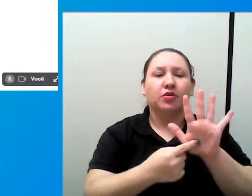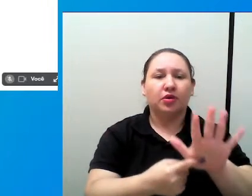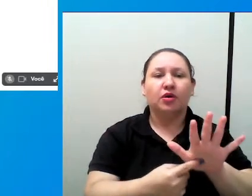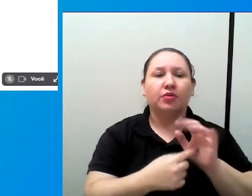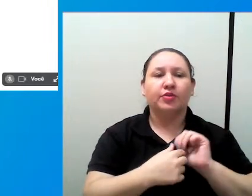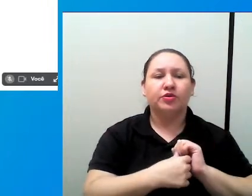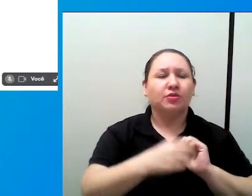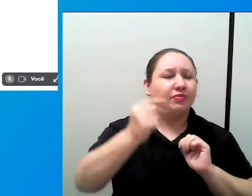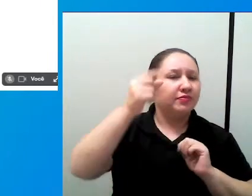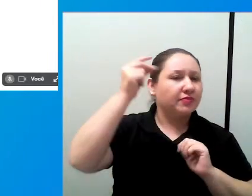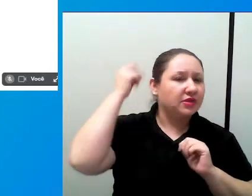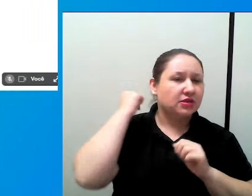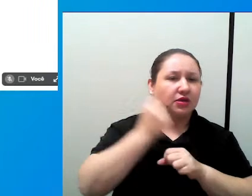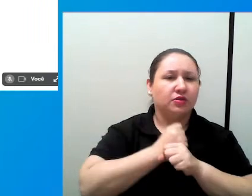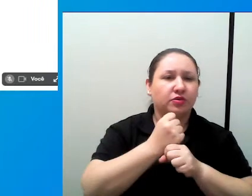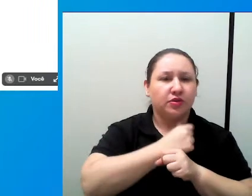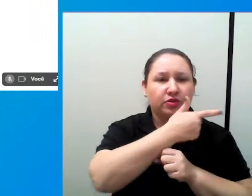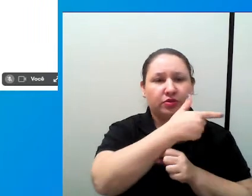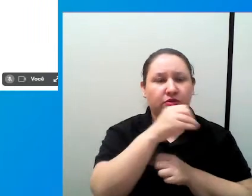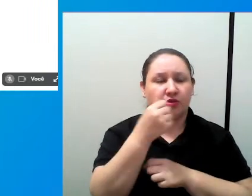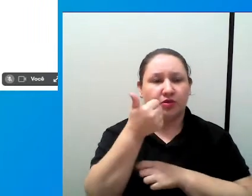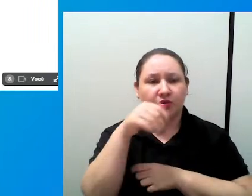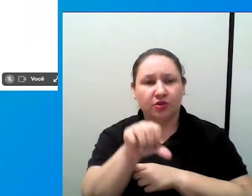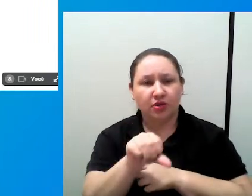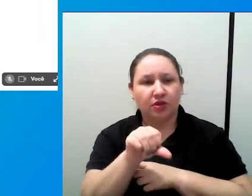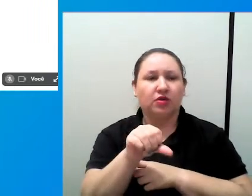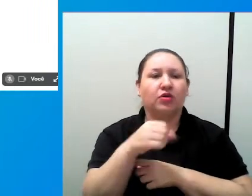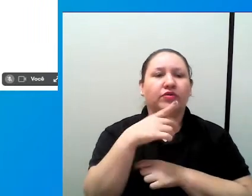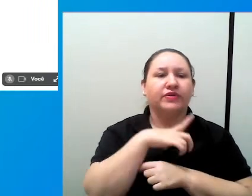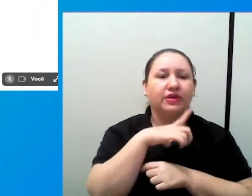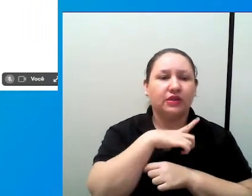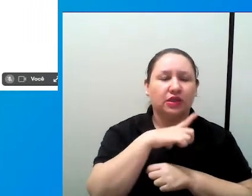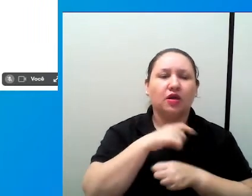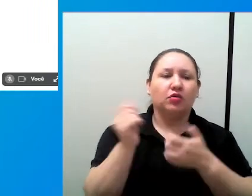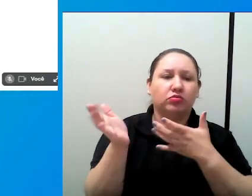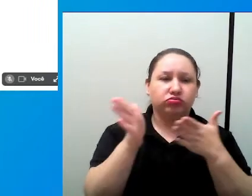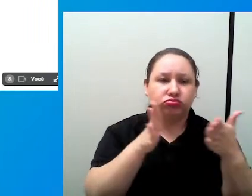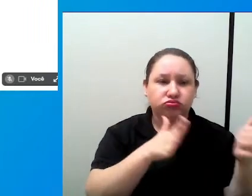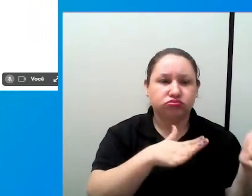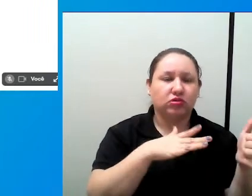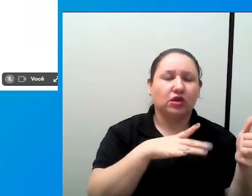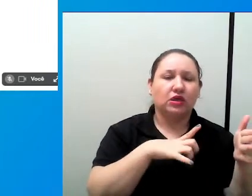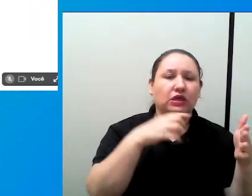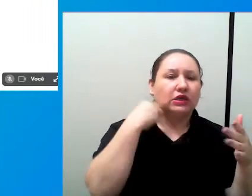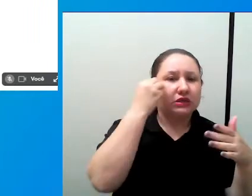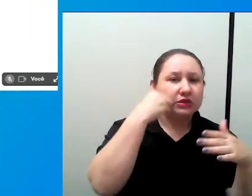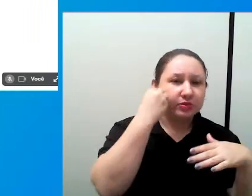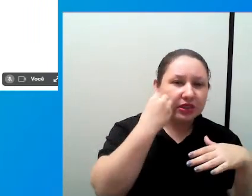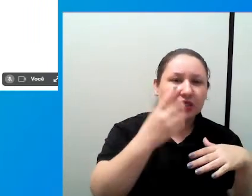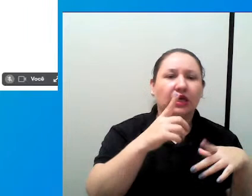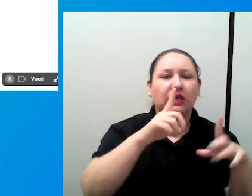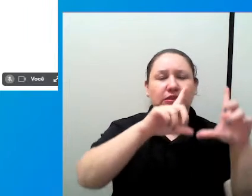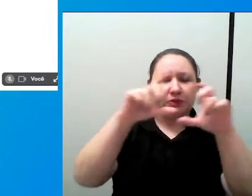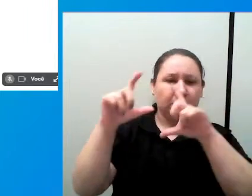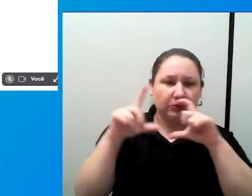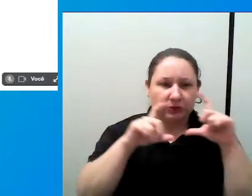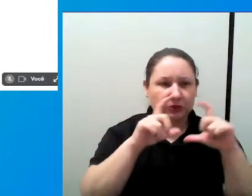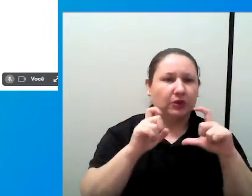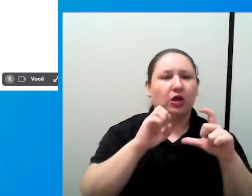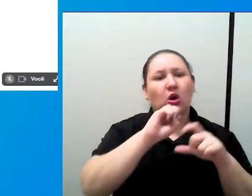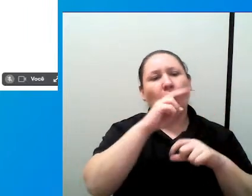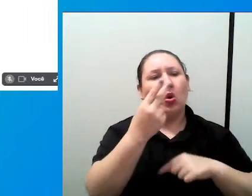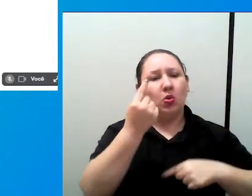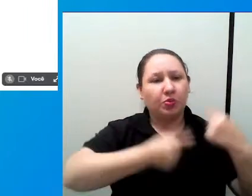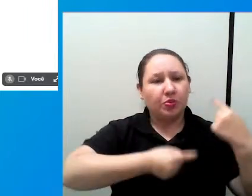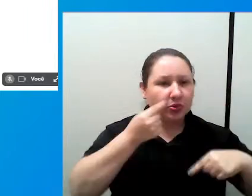do primeiro semestre de 2019, e todo semestre tem feito esse processo, seja através de relato de experiência, mostra fotográfica, discussão